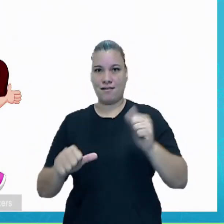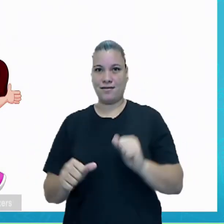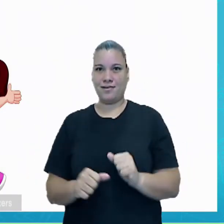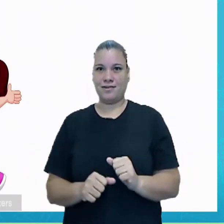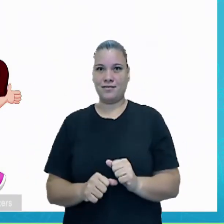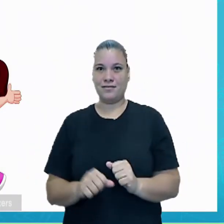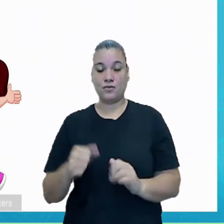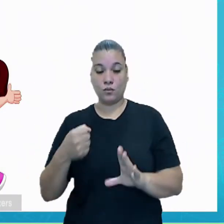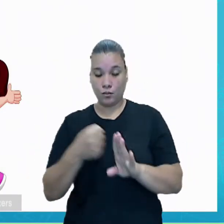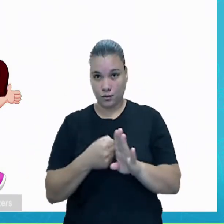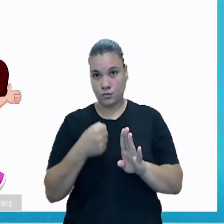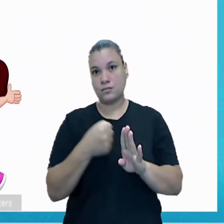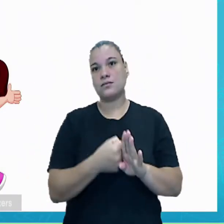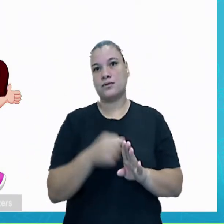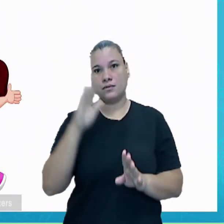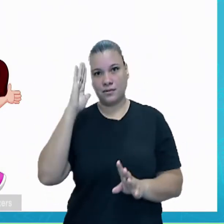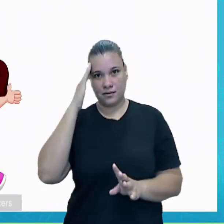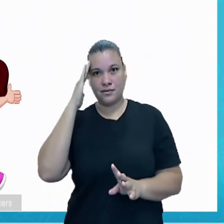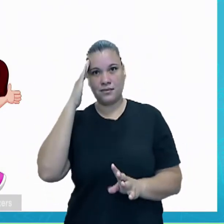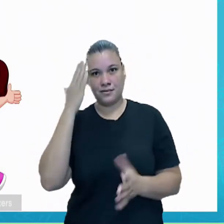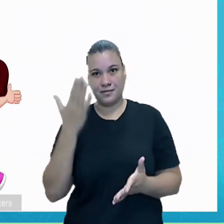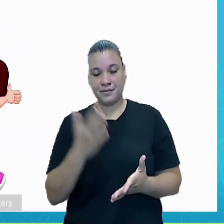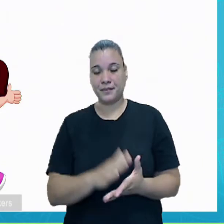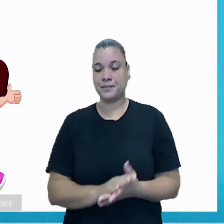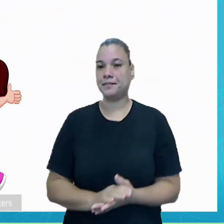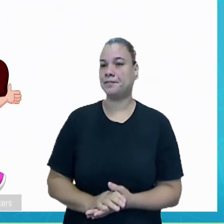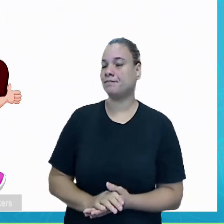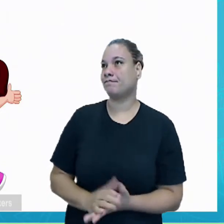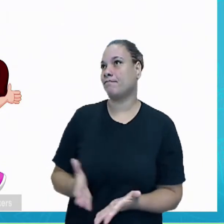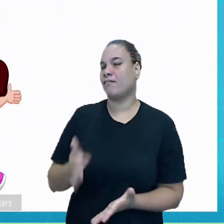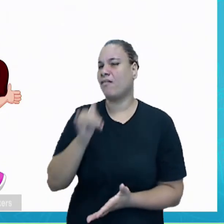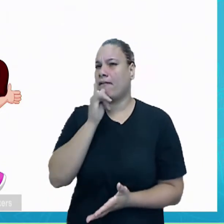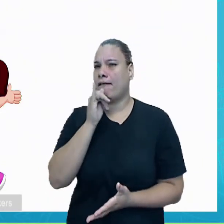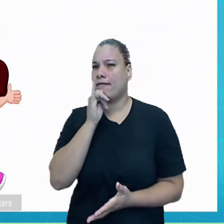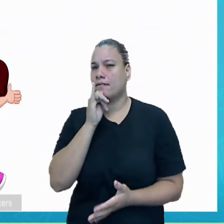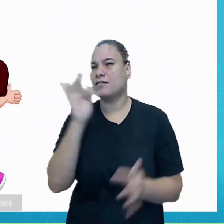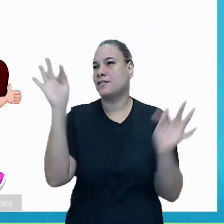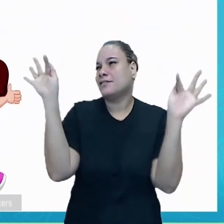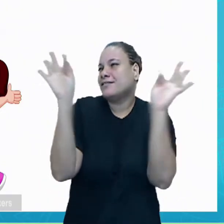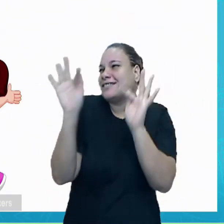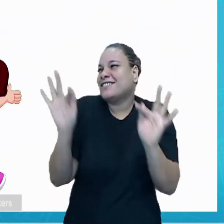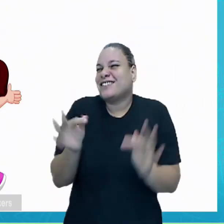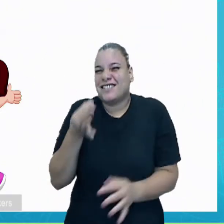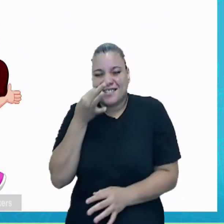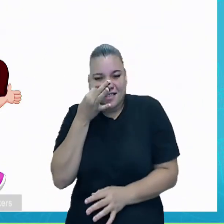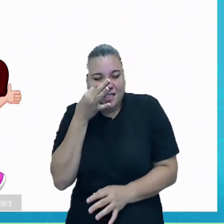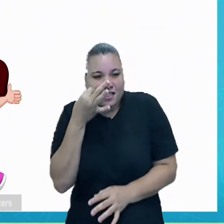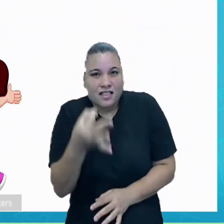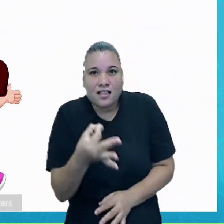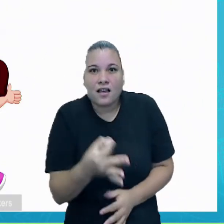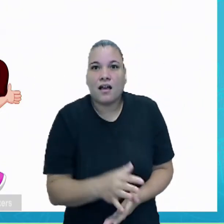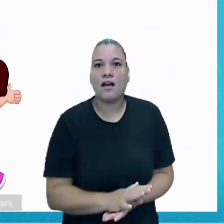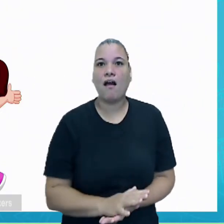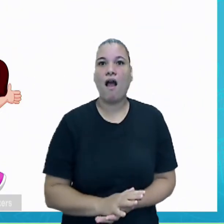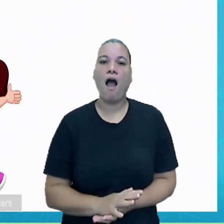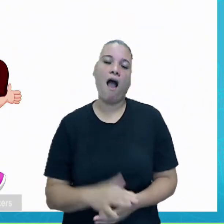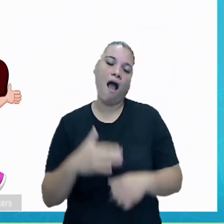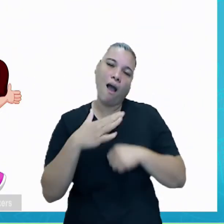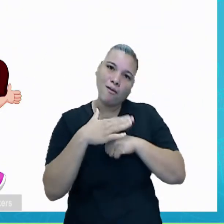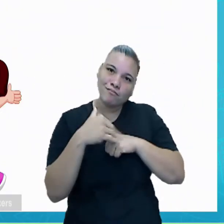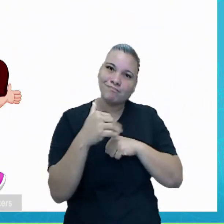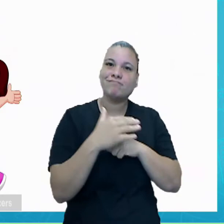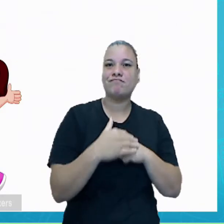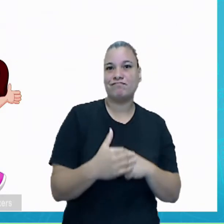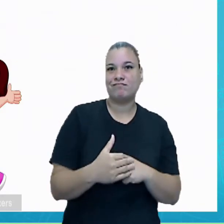aos substantivos. Isso mesmo. Olha só, feliz, super interessante, amável.